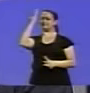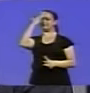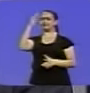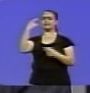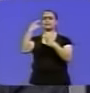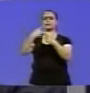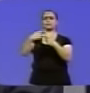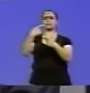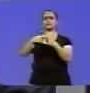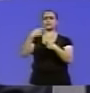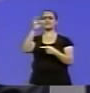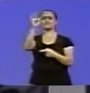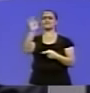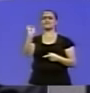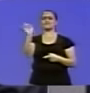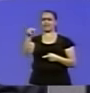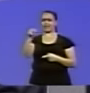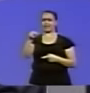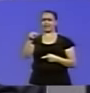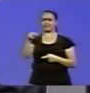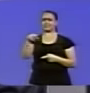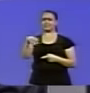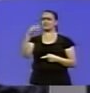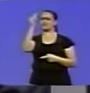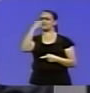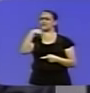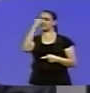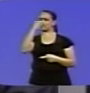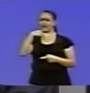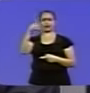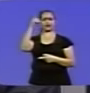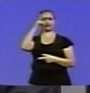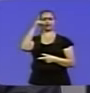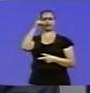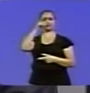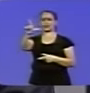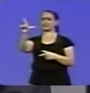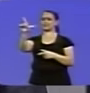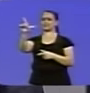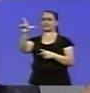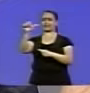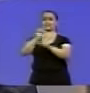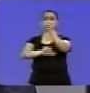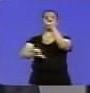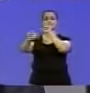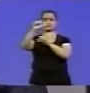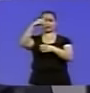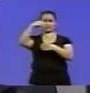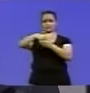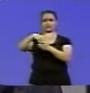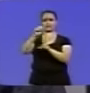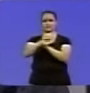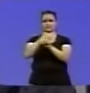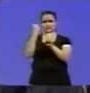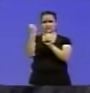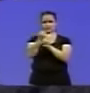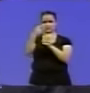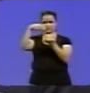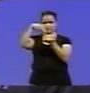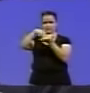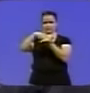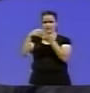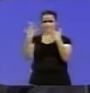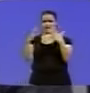fé, demasiado fraca, não consegue transformar a sociedade. Fiquemos de pé, com muita alegria,